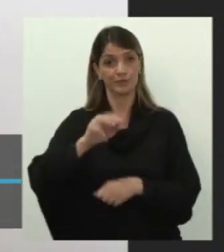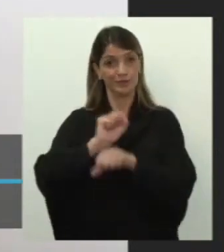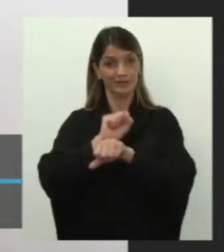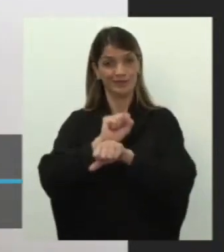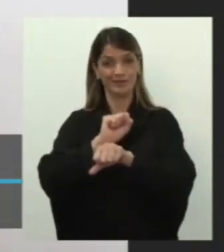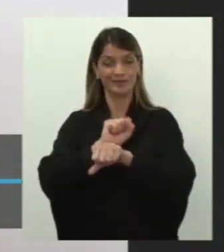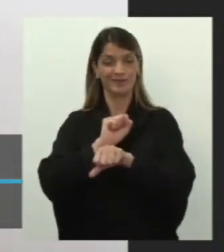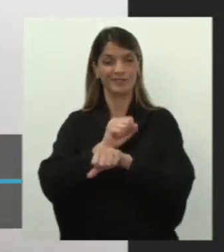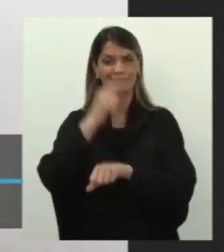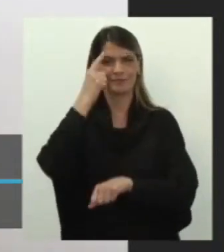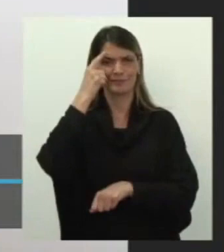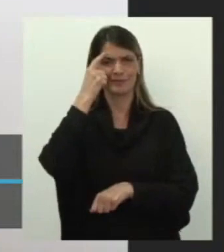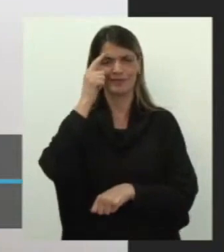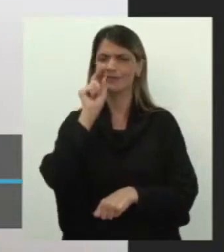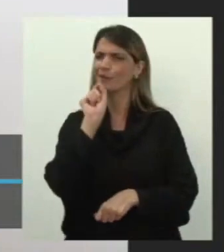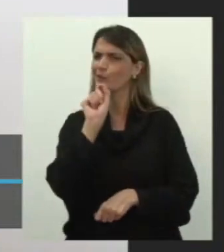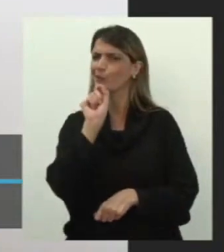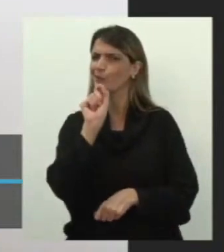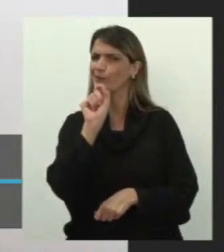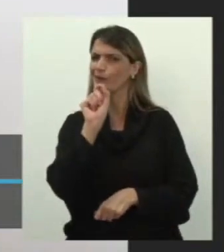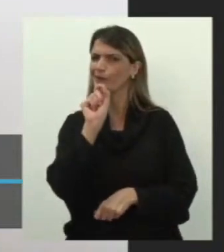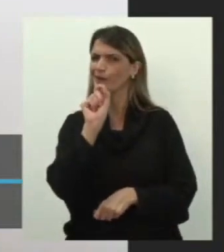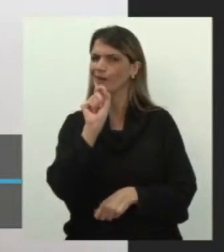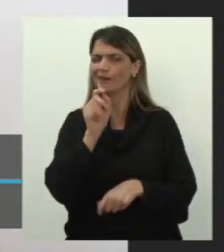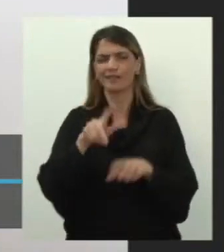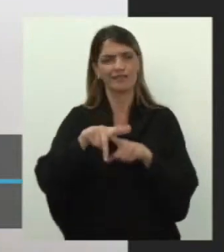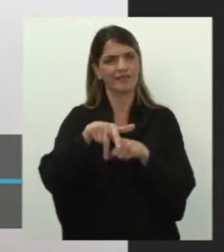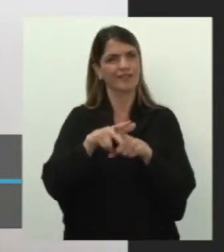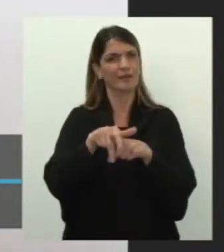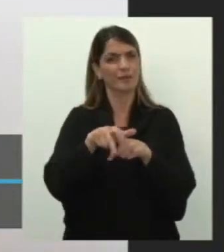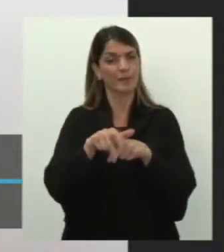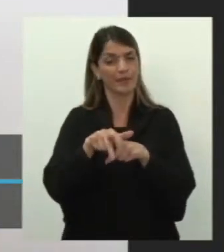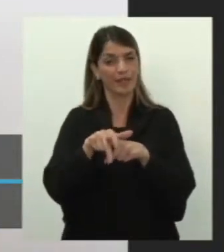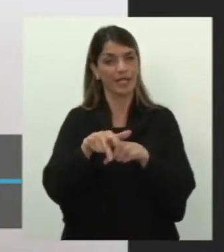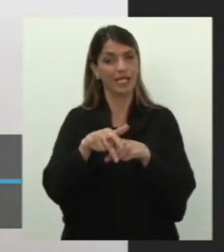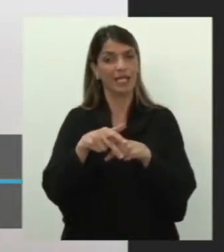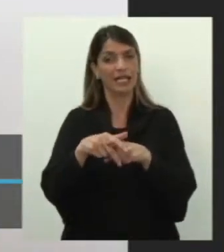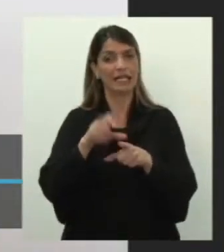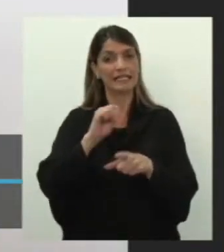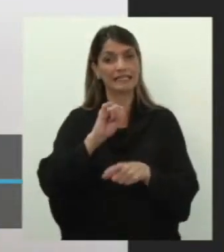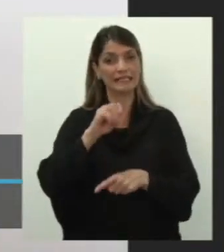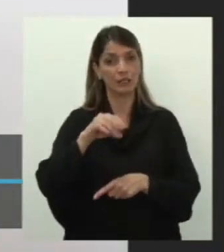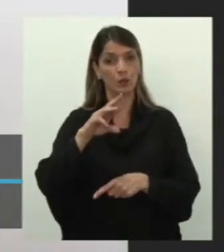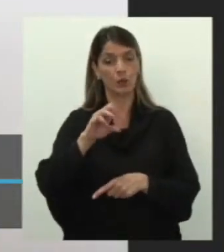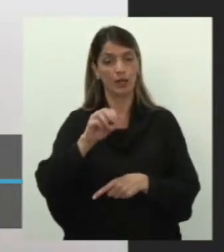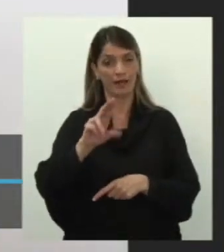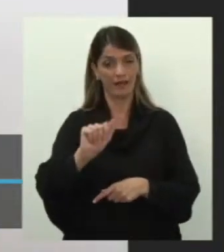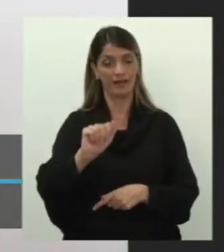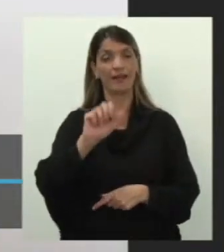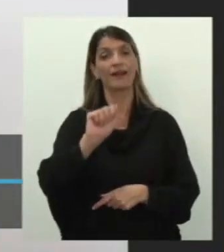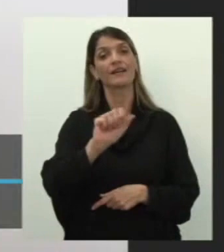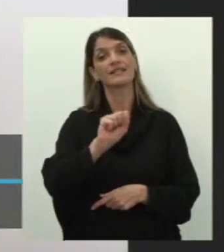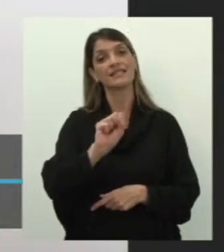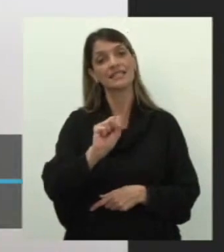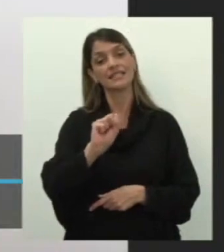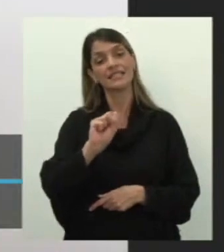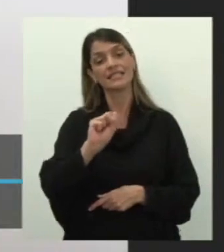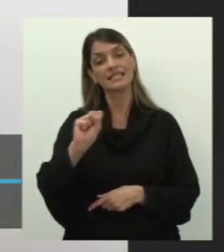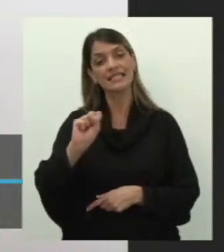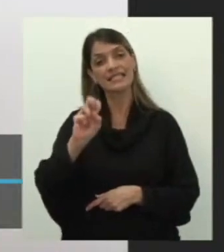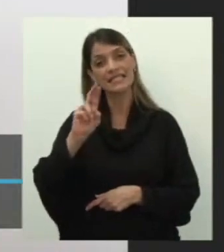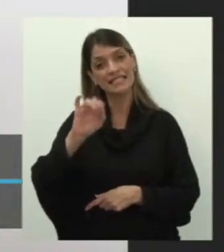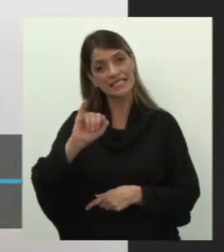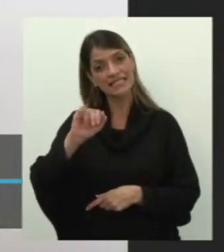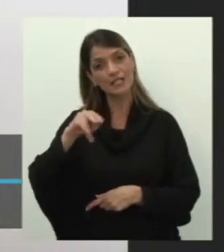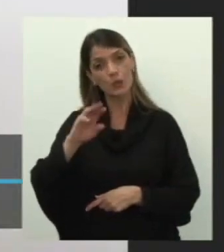minutinhos, pensando nas ferramentas síncronas e assíncronas agora. Certo.